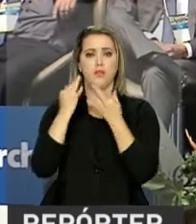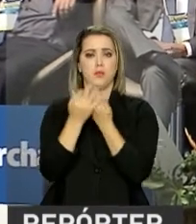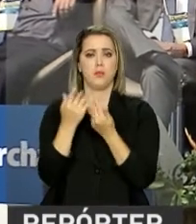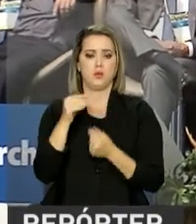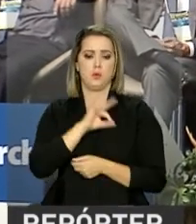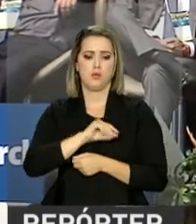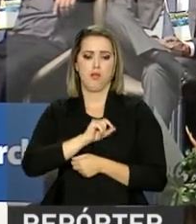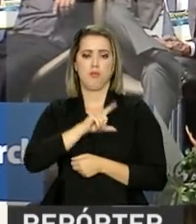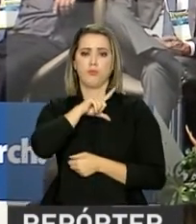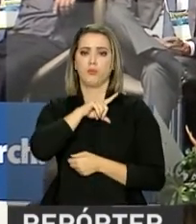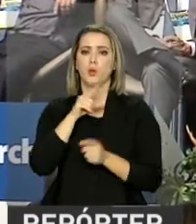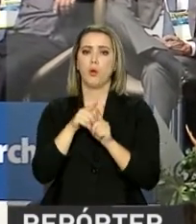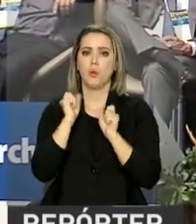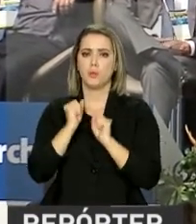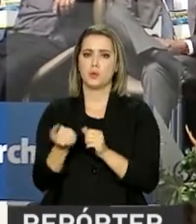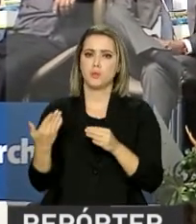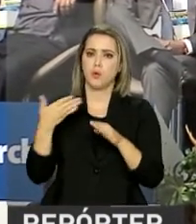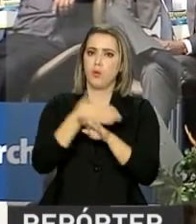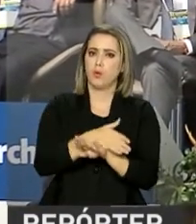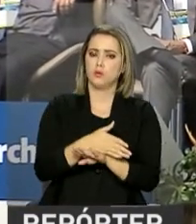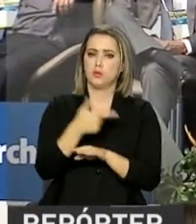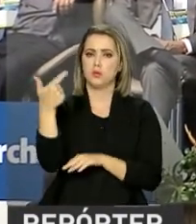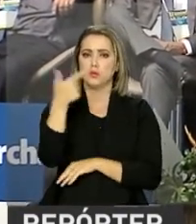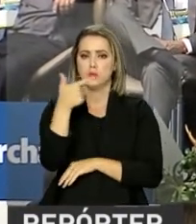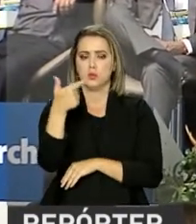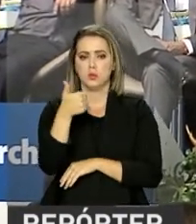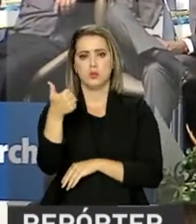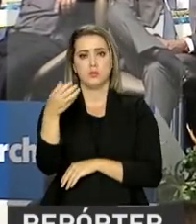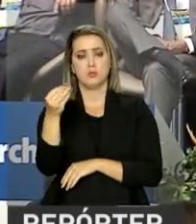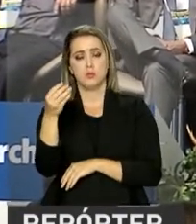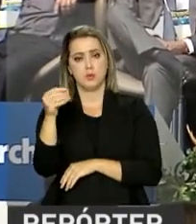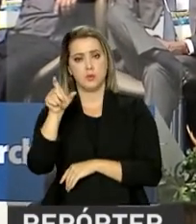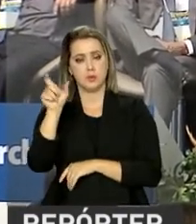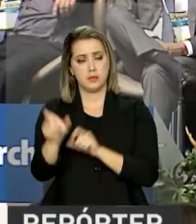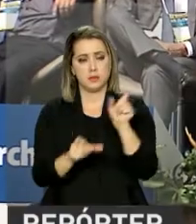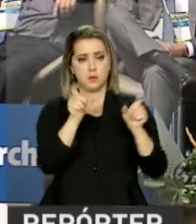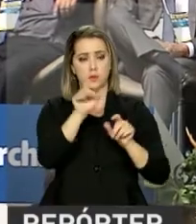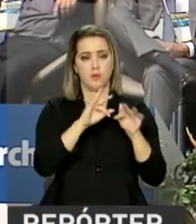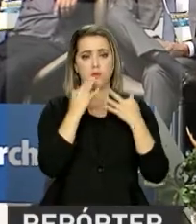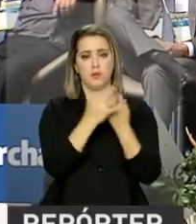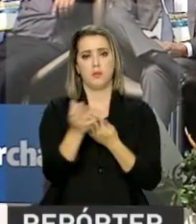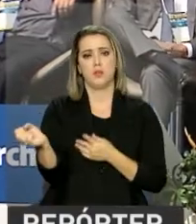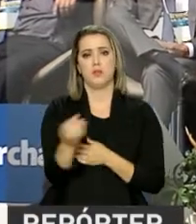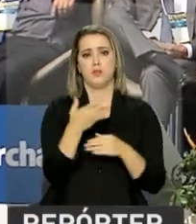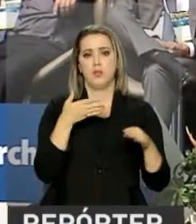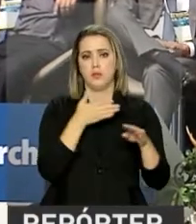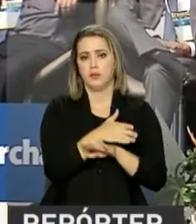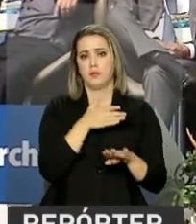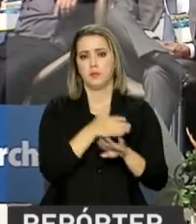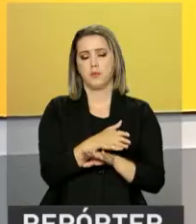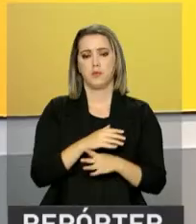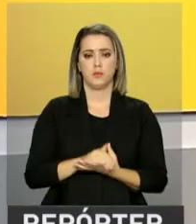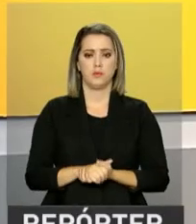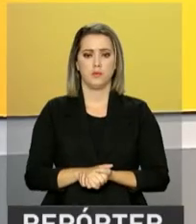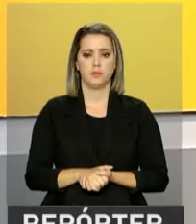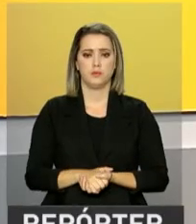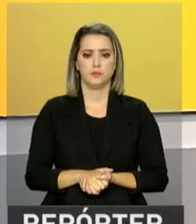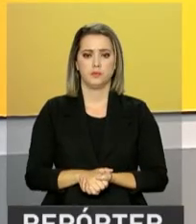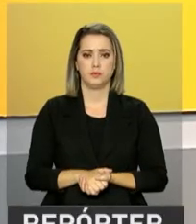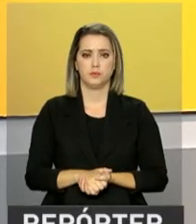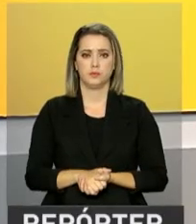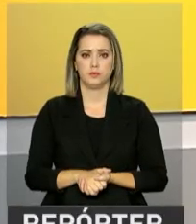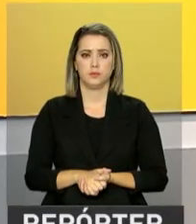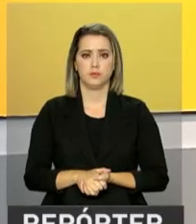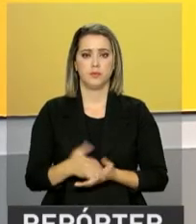permitida. Isso possibilitou que outras 2 milhões e 100 mil famílias de baixa renda pudessem aderir ao programa.